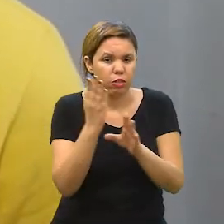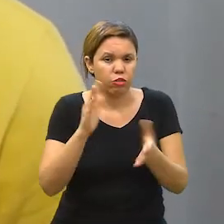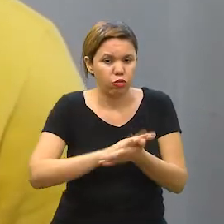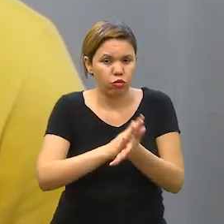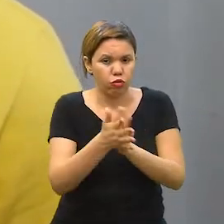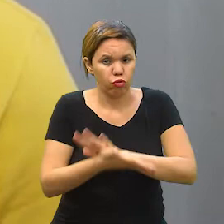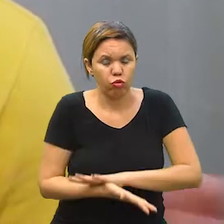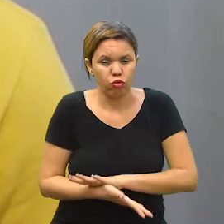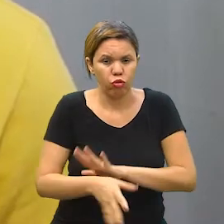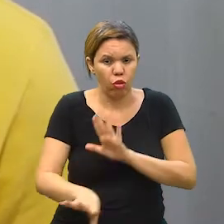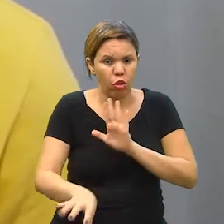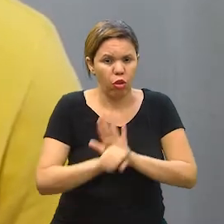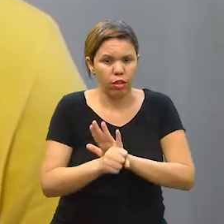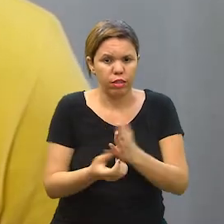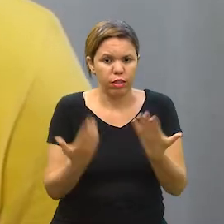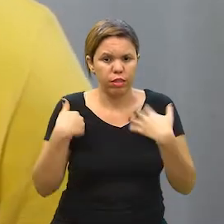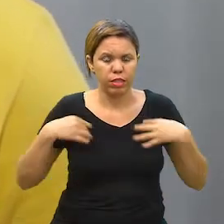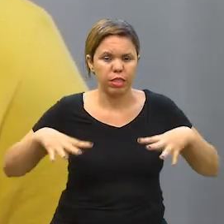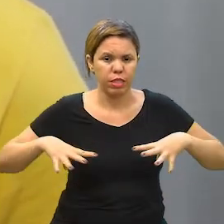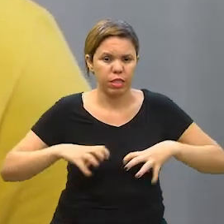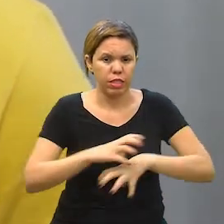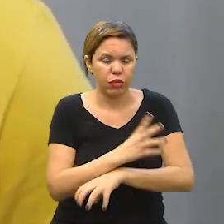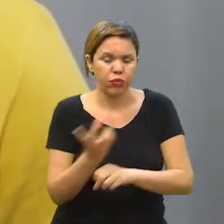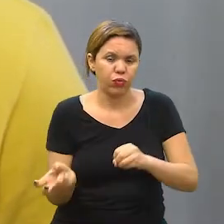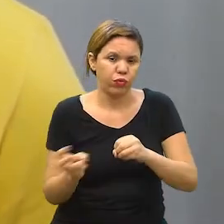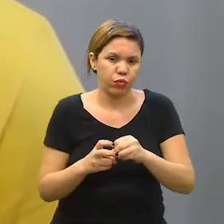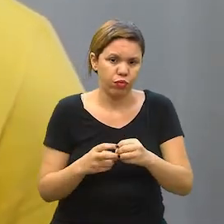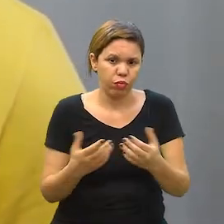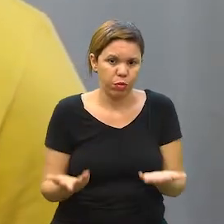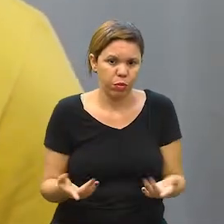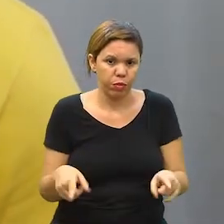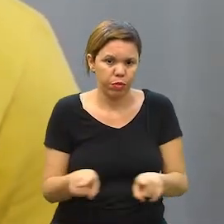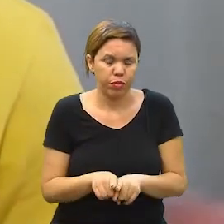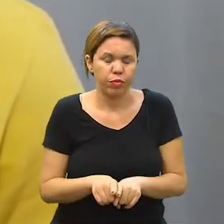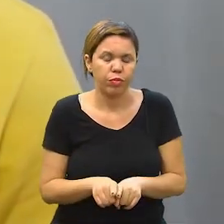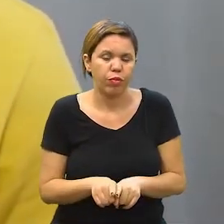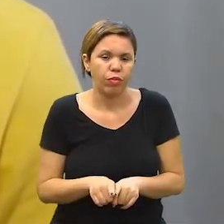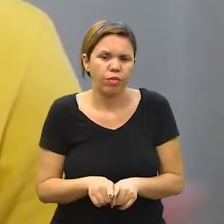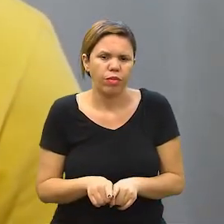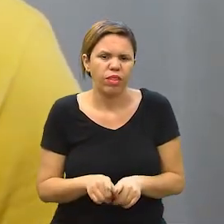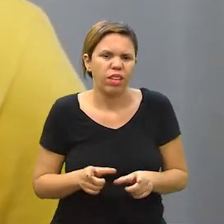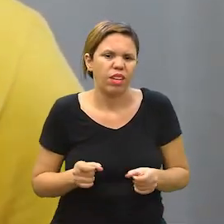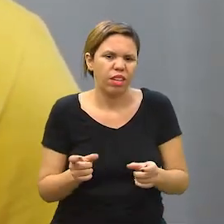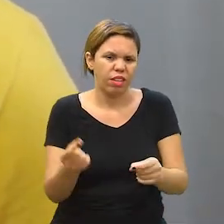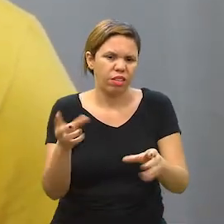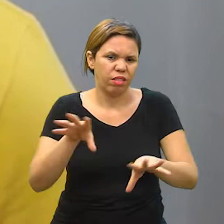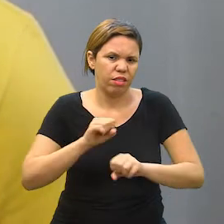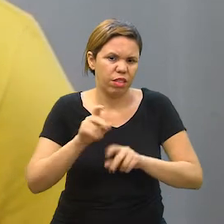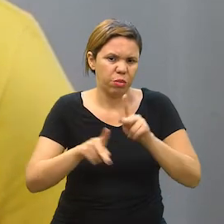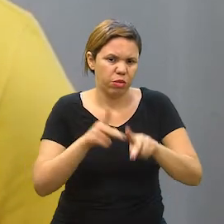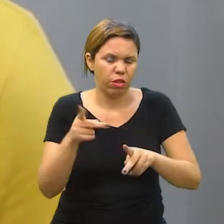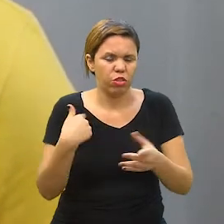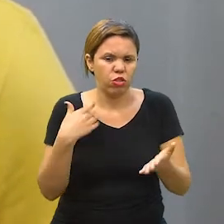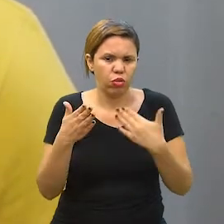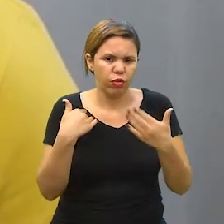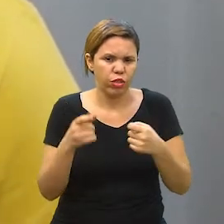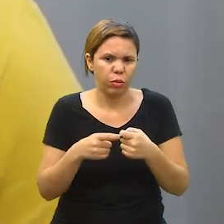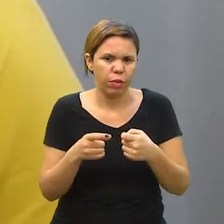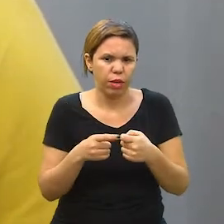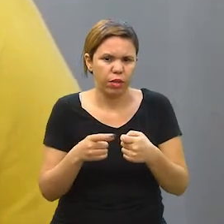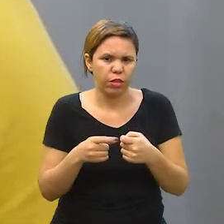os invasores, sejam bactérias ou vírus, e até mesmo as células cancerígenas. E a gente conversou com um